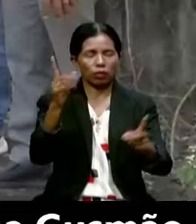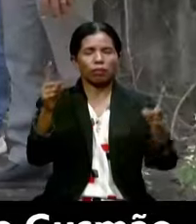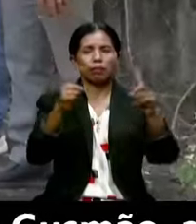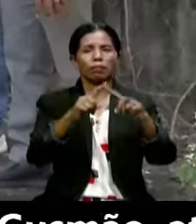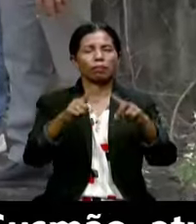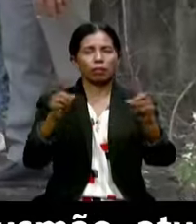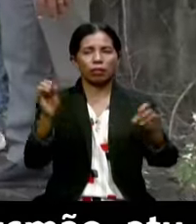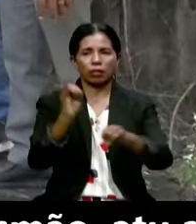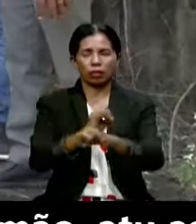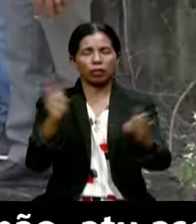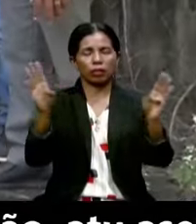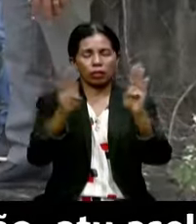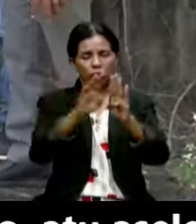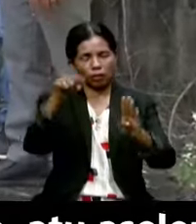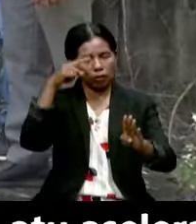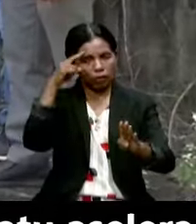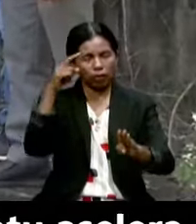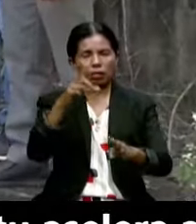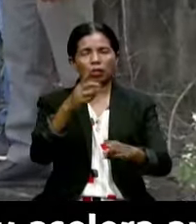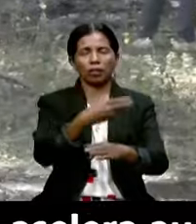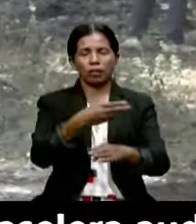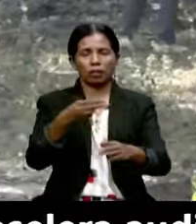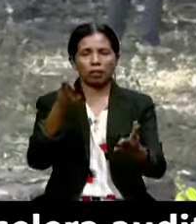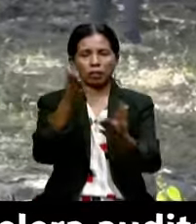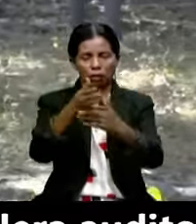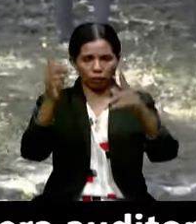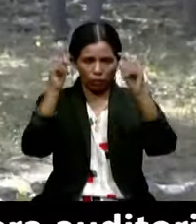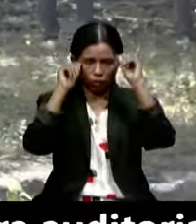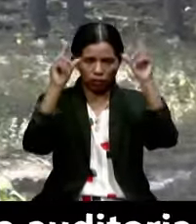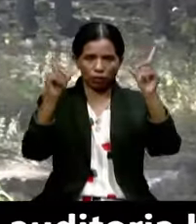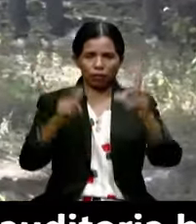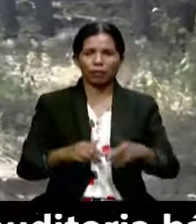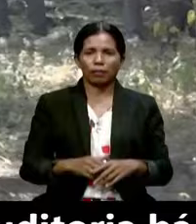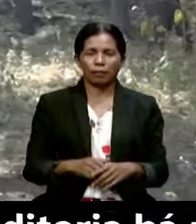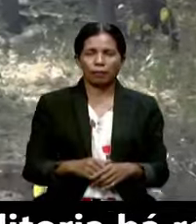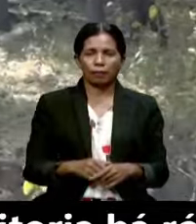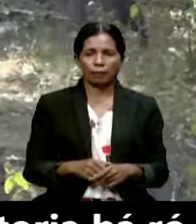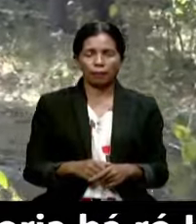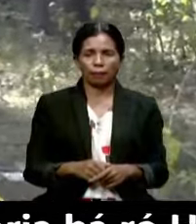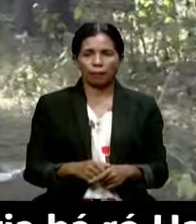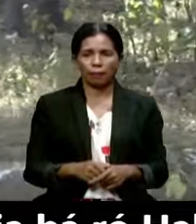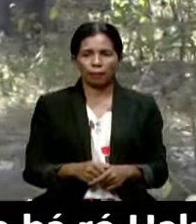be indústria netaka ba inhira Indonésia invade Timor. Bem-vindas Ximenes Romaldo Neves, GMN.